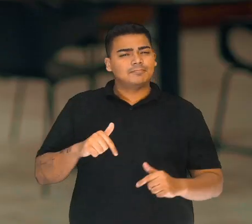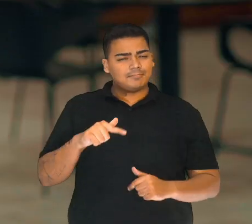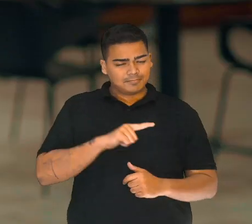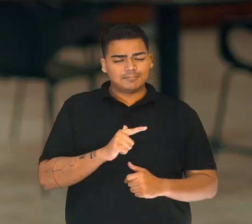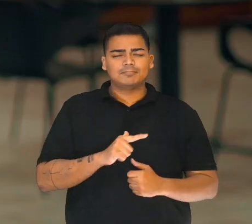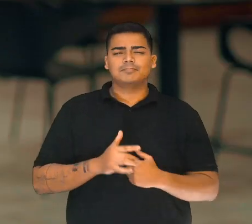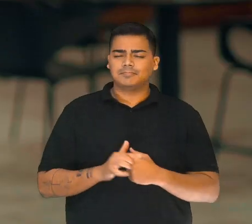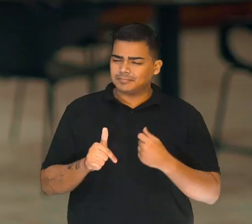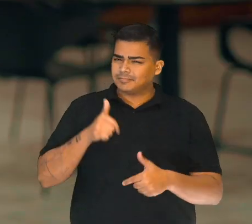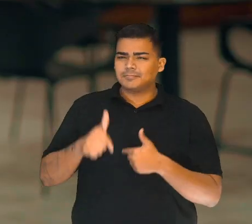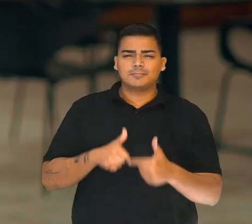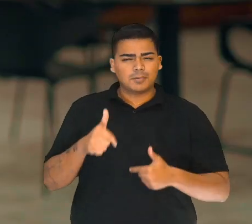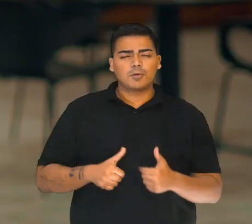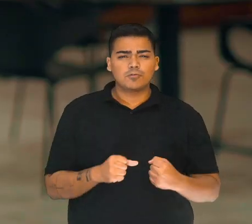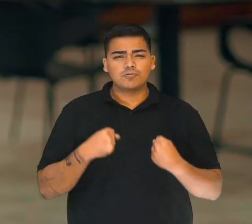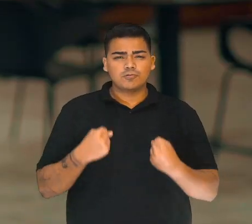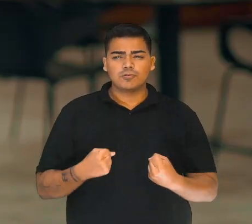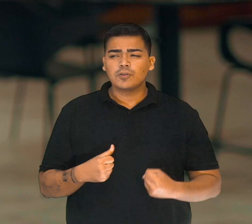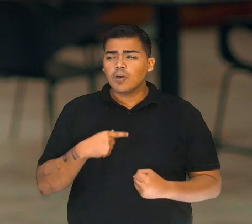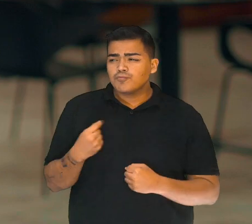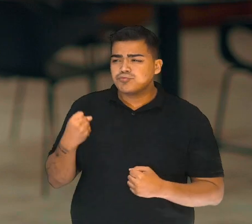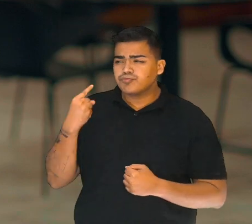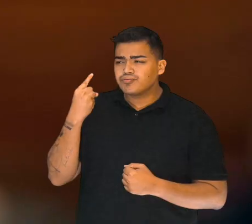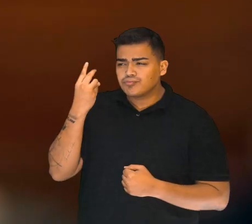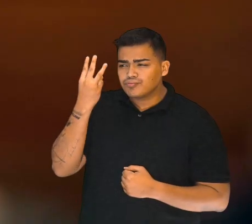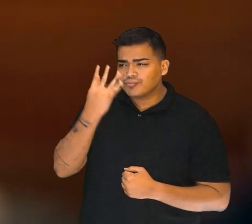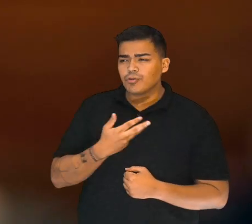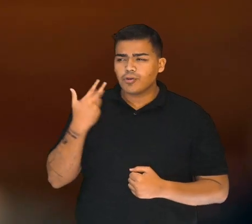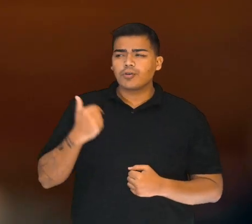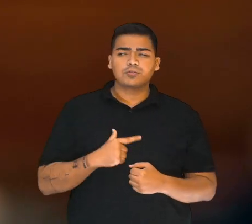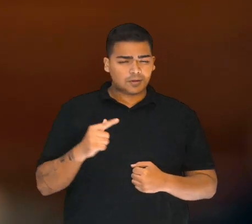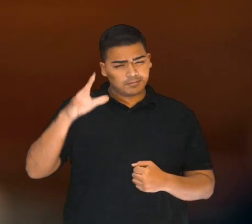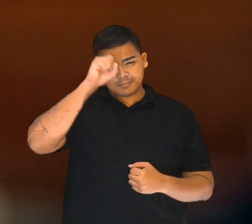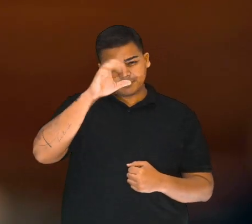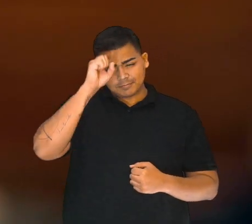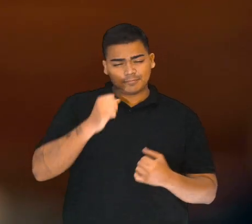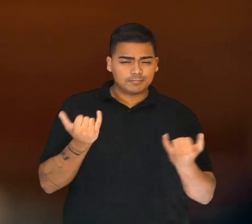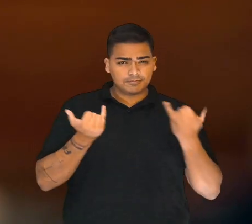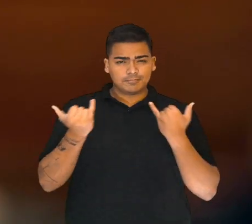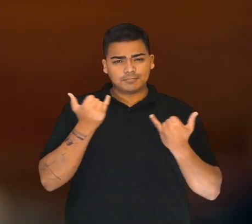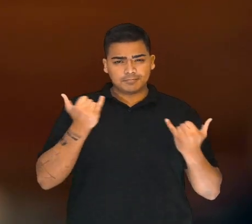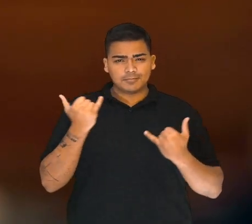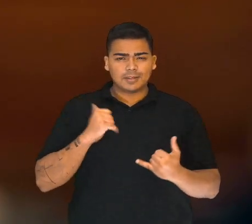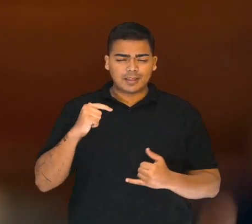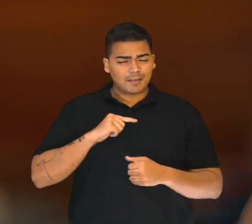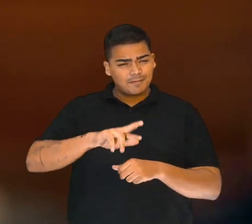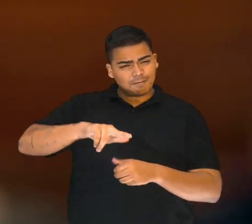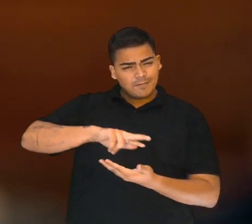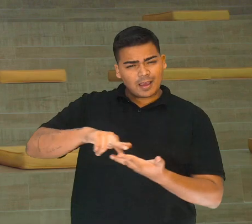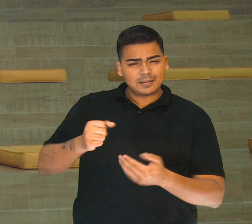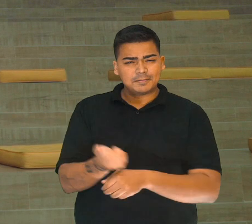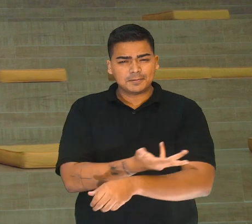foram anos de trabalho muito árduos, muitas horas, né? Muito aprendizado, crescimento, montanha-russa